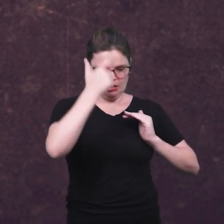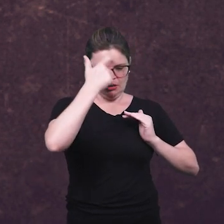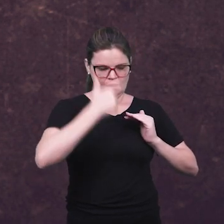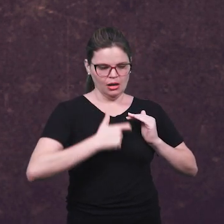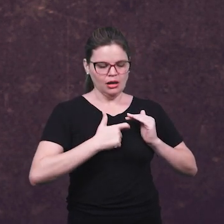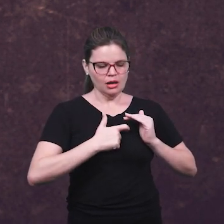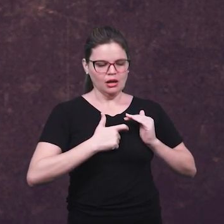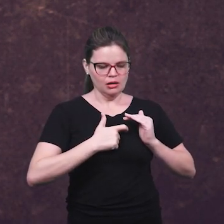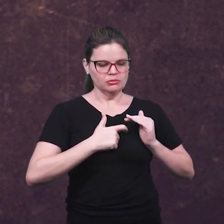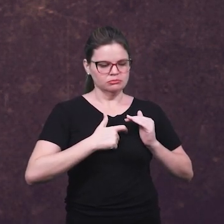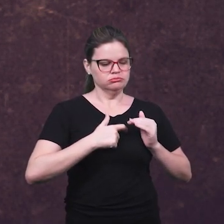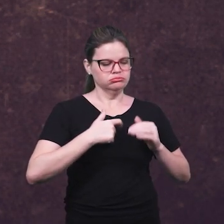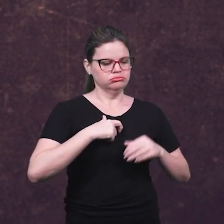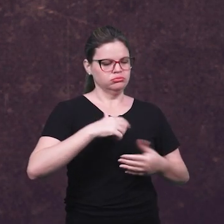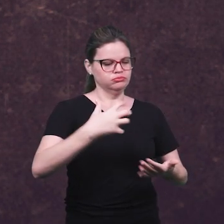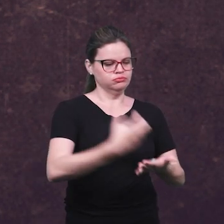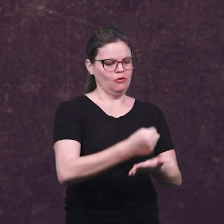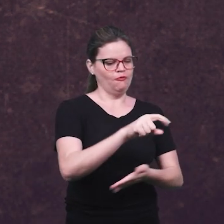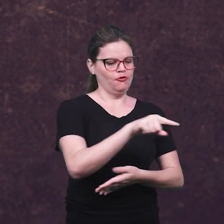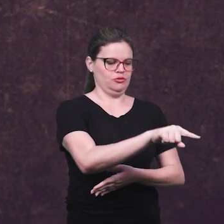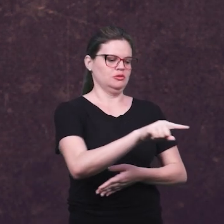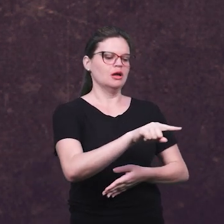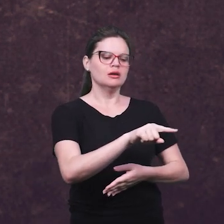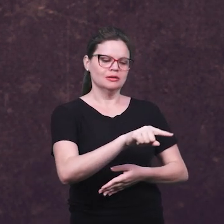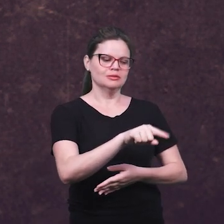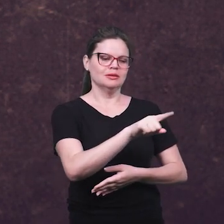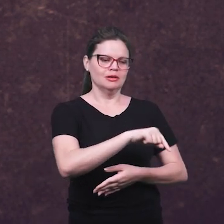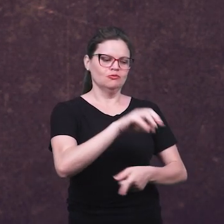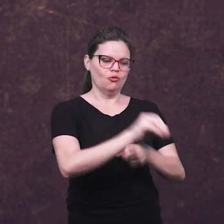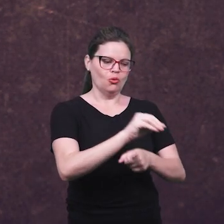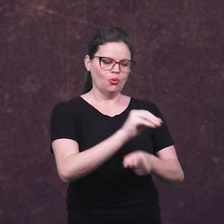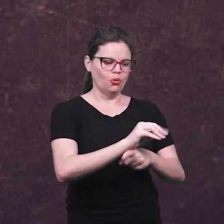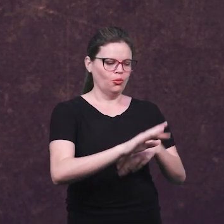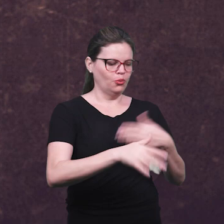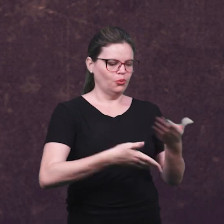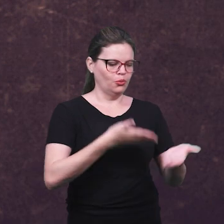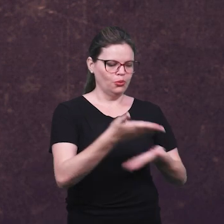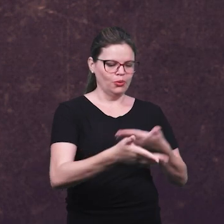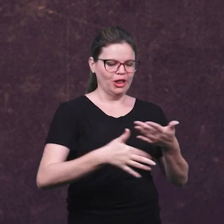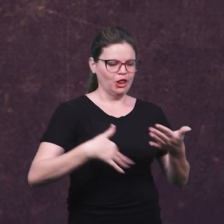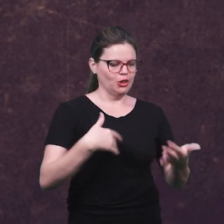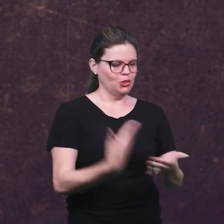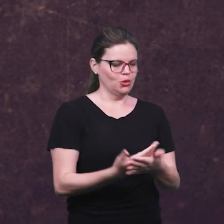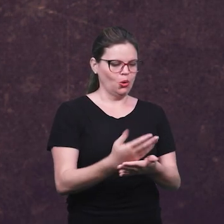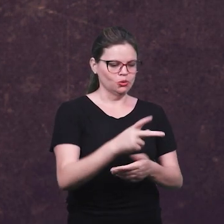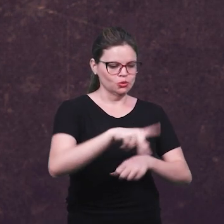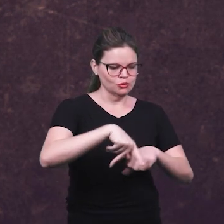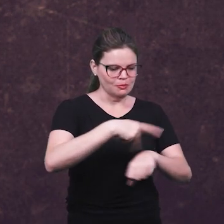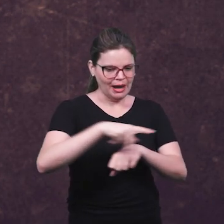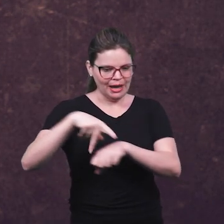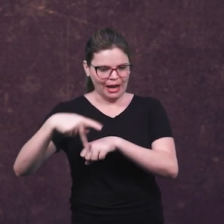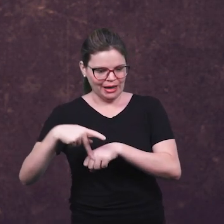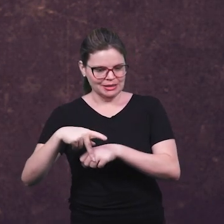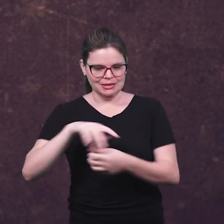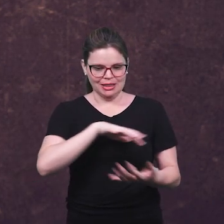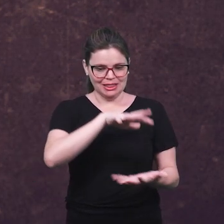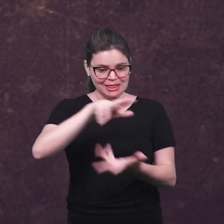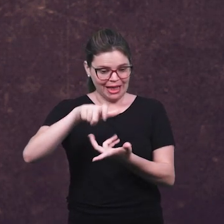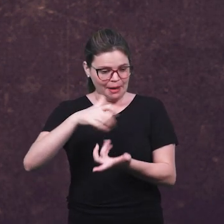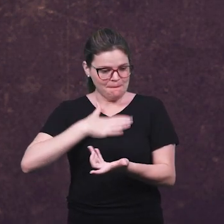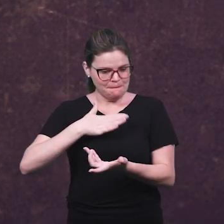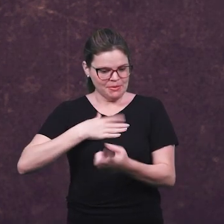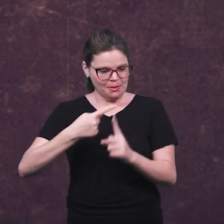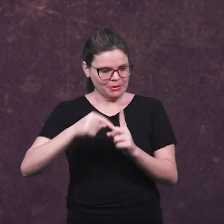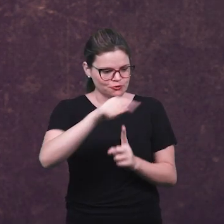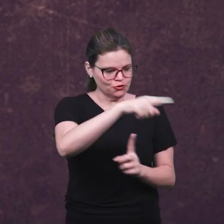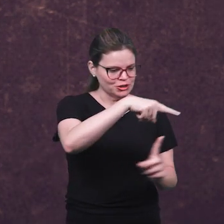sereis a minha propriedade peculiar dentre todos os povos, porque toda a terra é minha. E